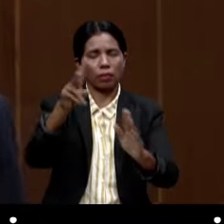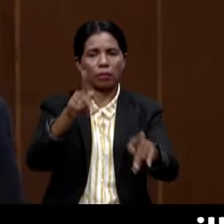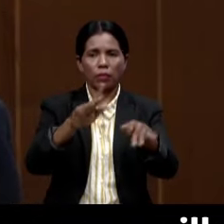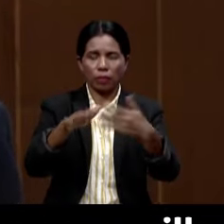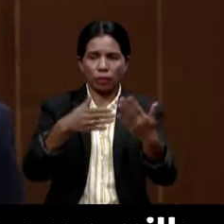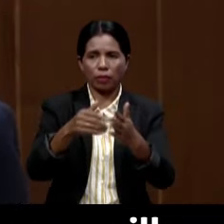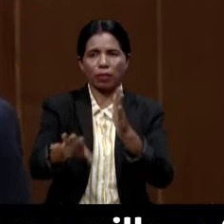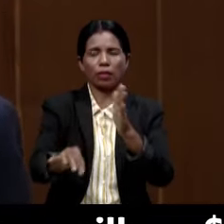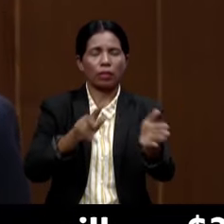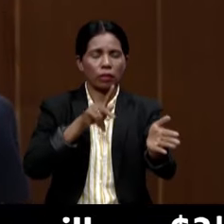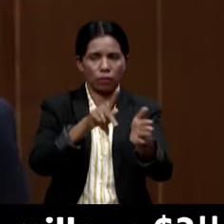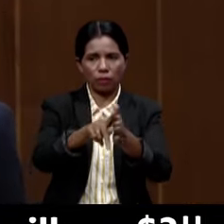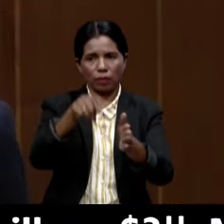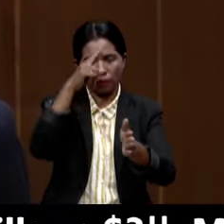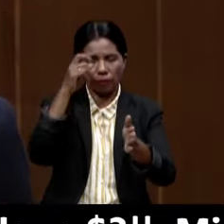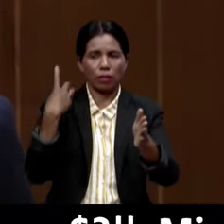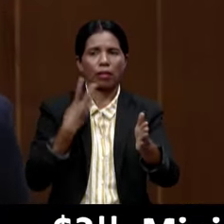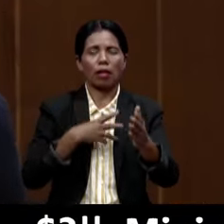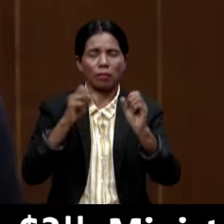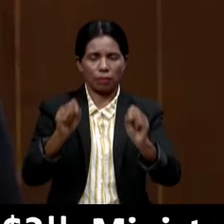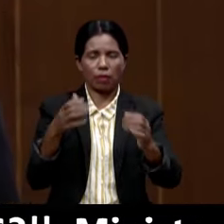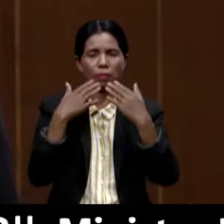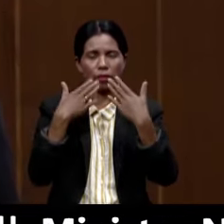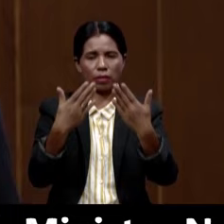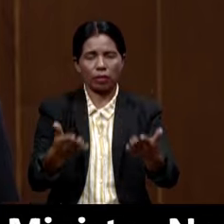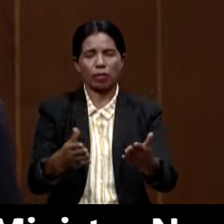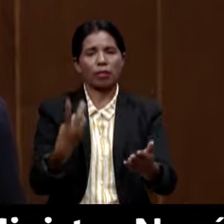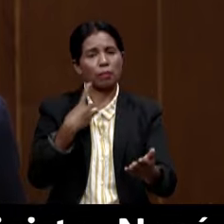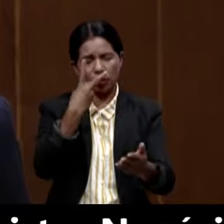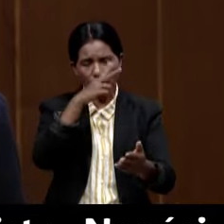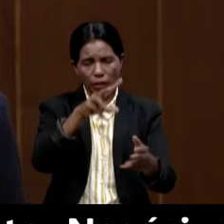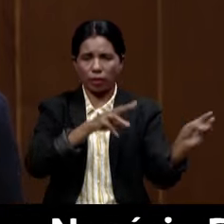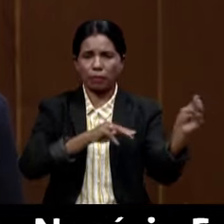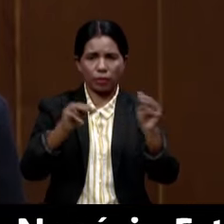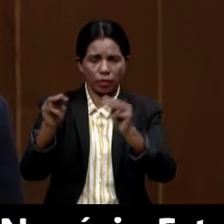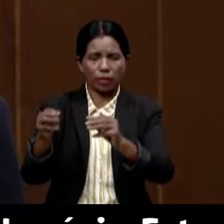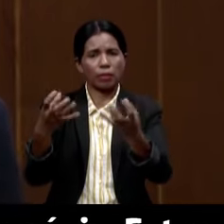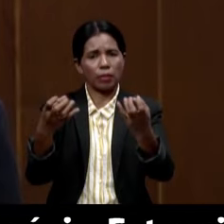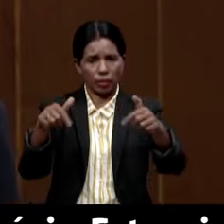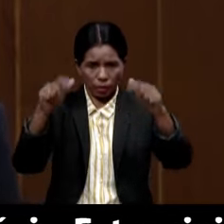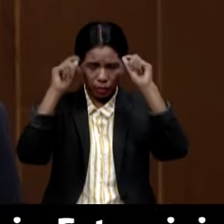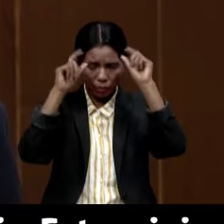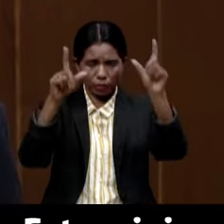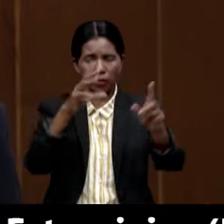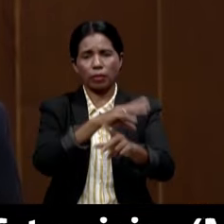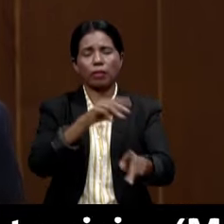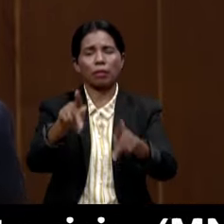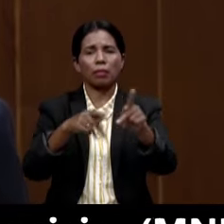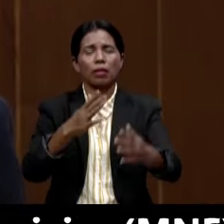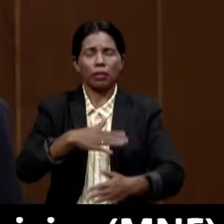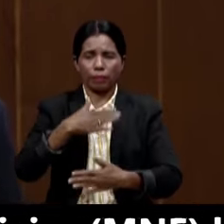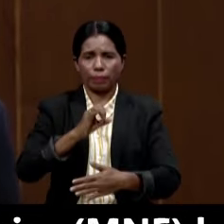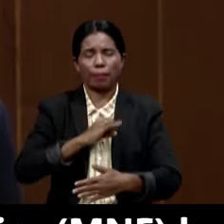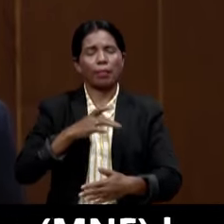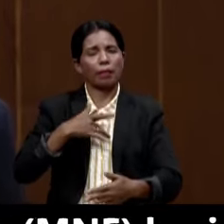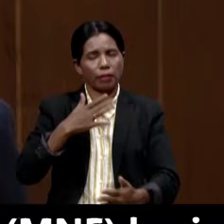nebe hetan oho. Tamba ne a minha agradece bele mai iha ne, no a minha mos hare mudan sabara kia Timor-Leste, no ema bara contente, ausente